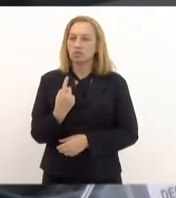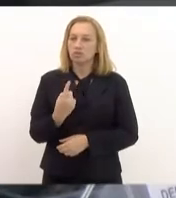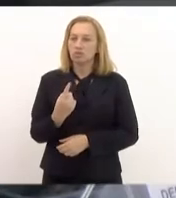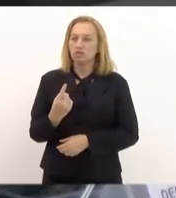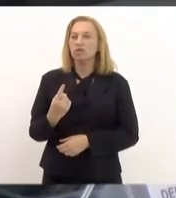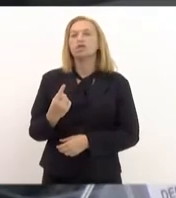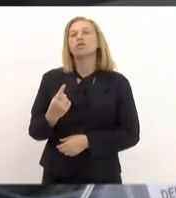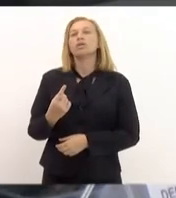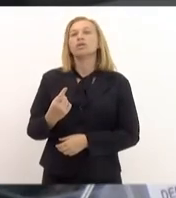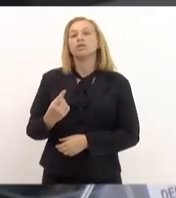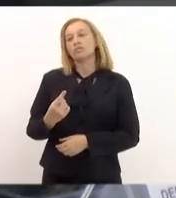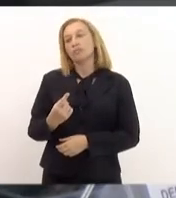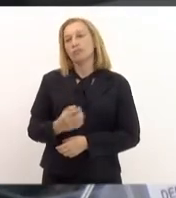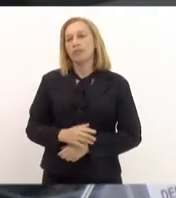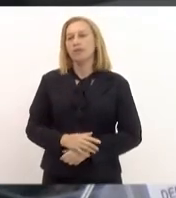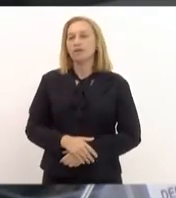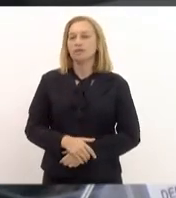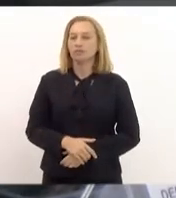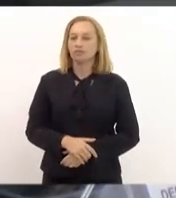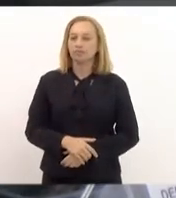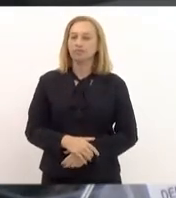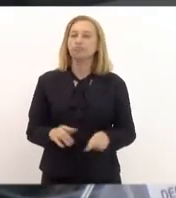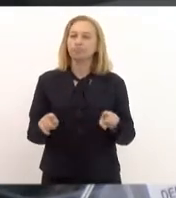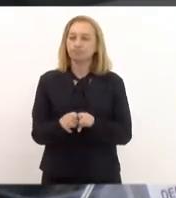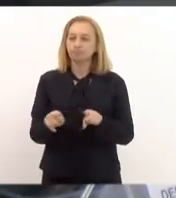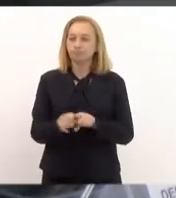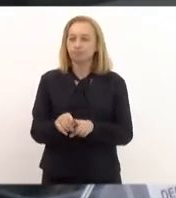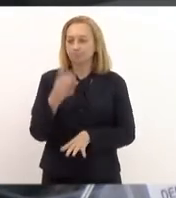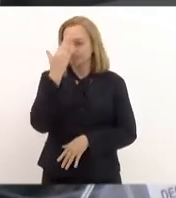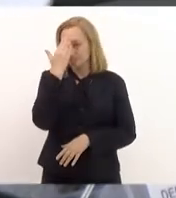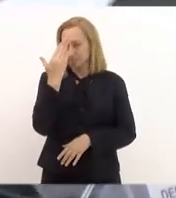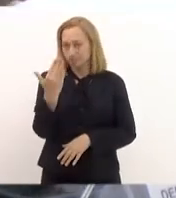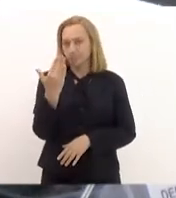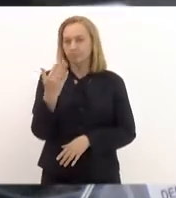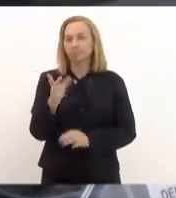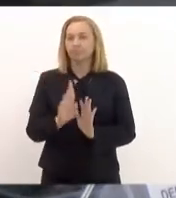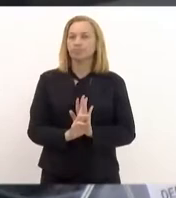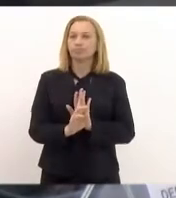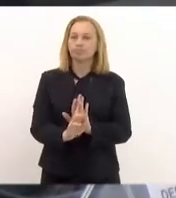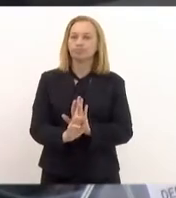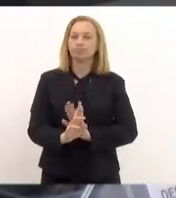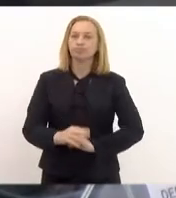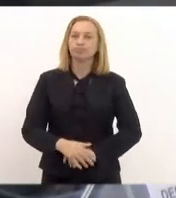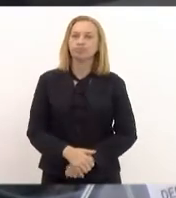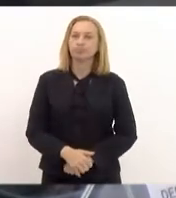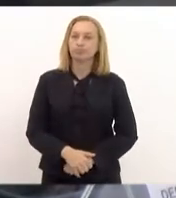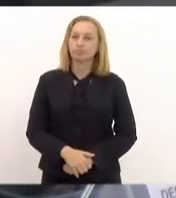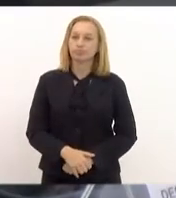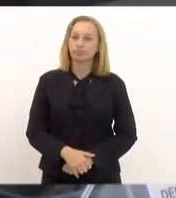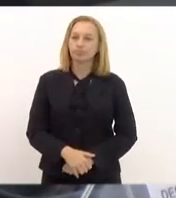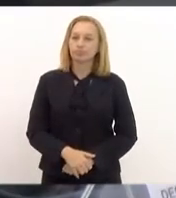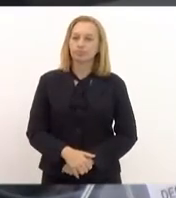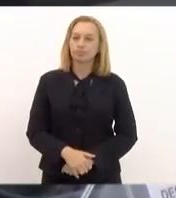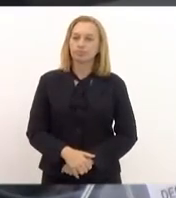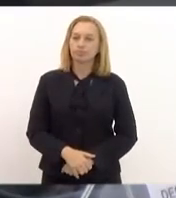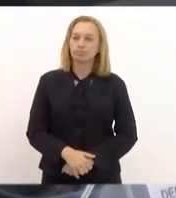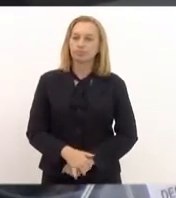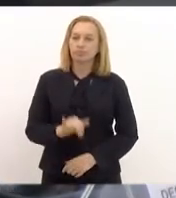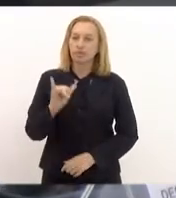da Comissão da Região Metropolitana, assim como também agradecer a representação do município de